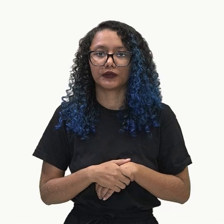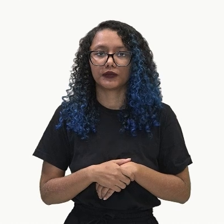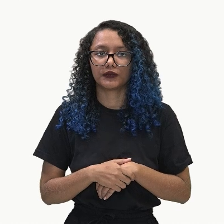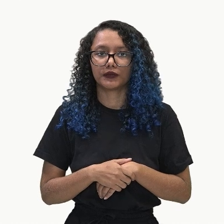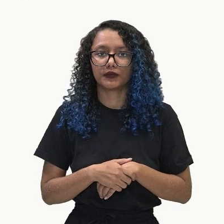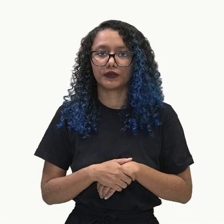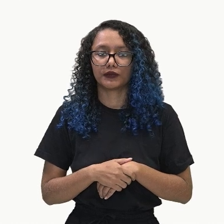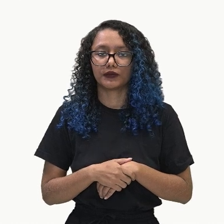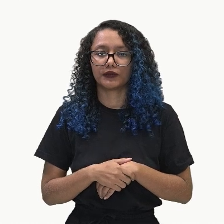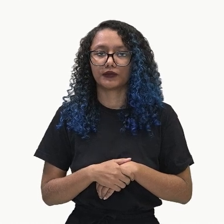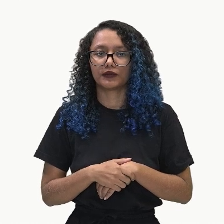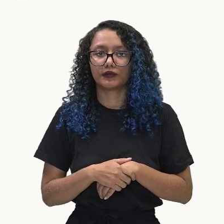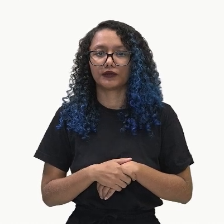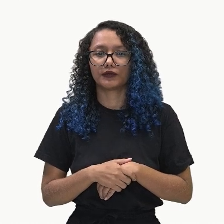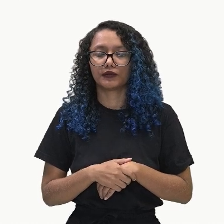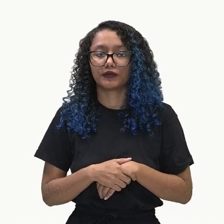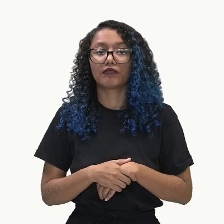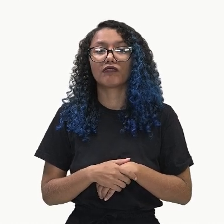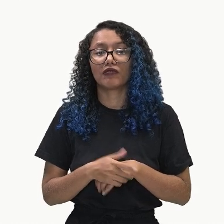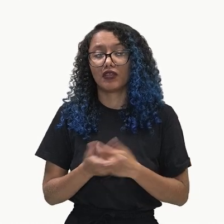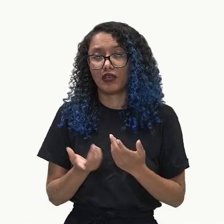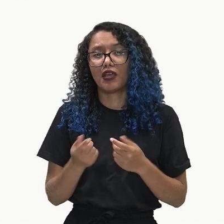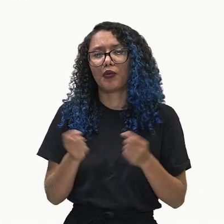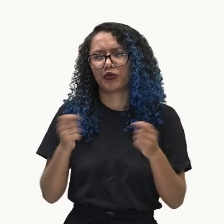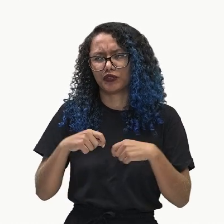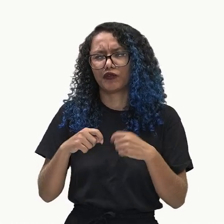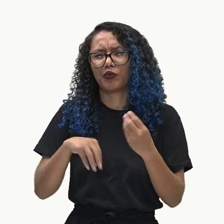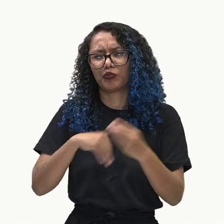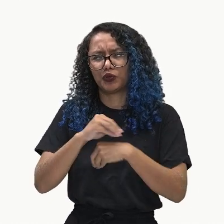que liberam em solução